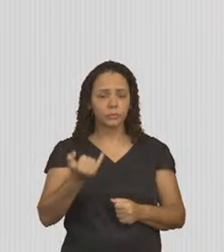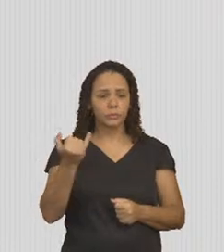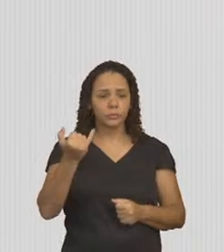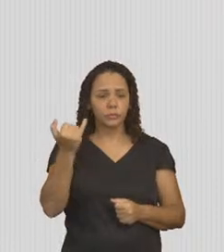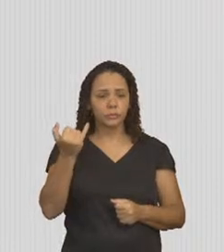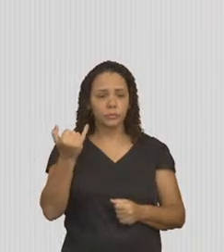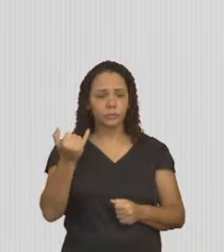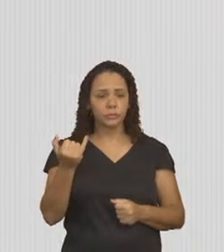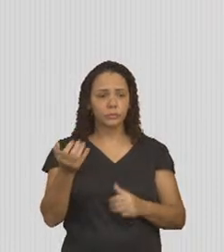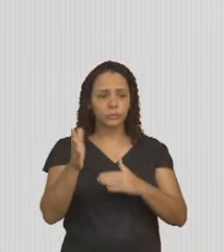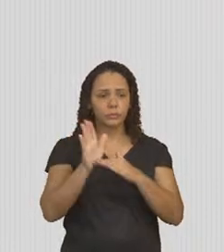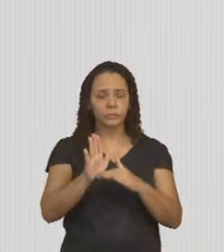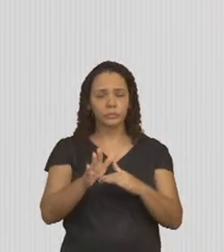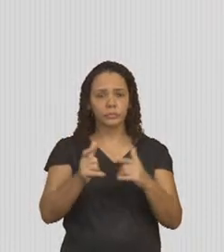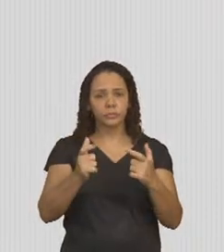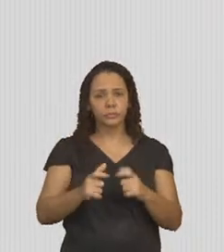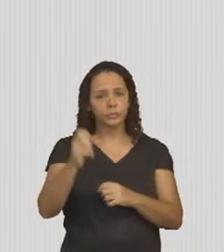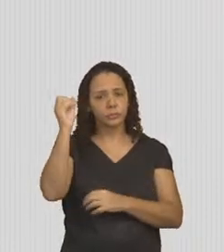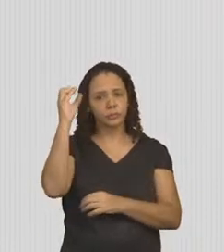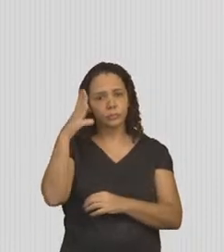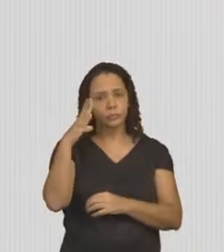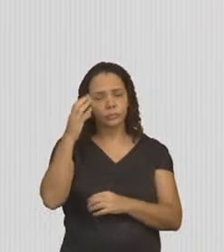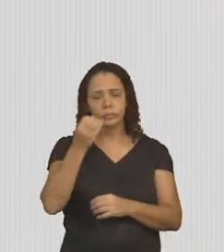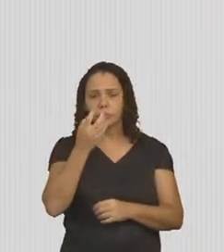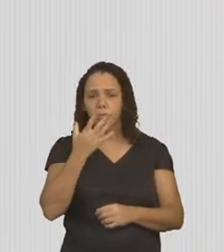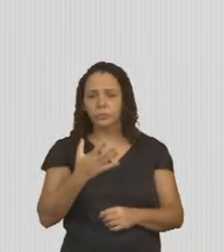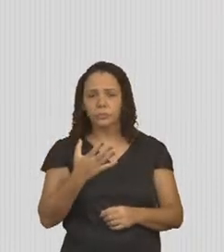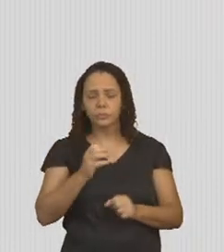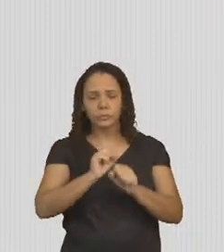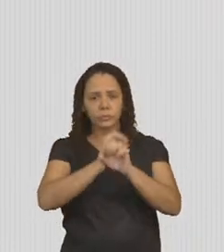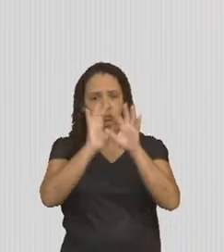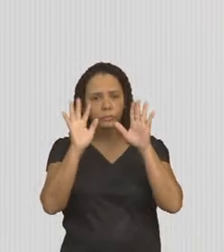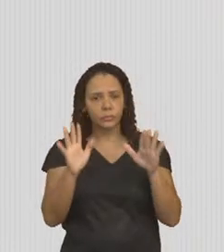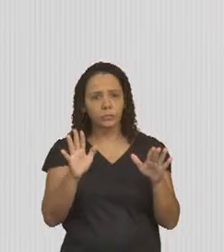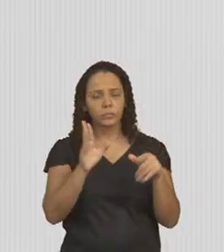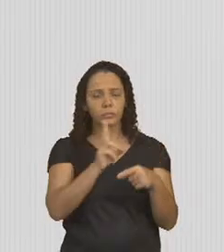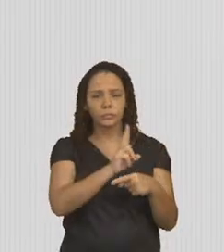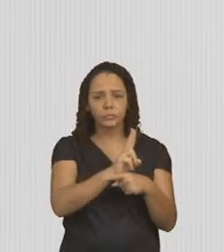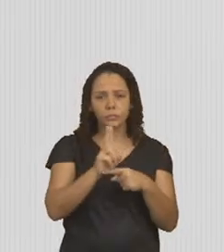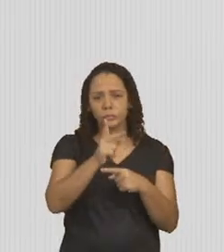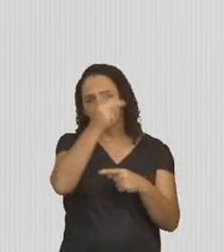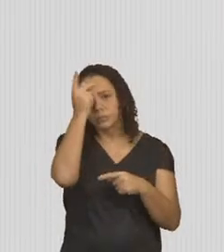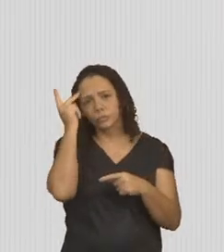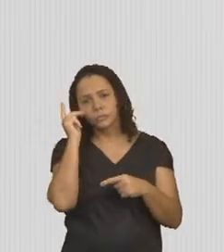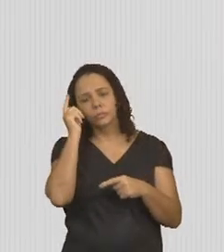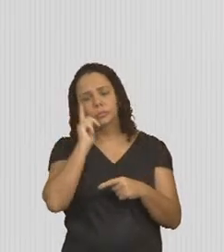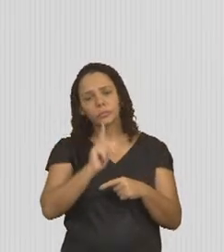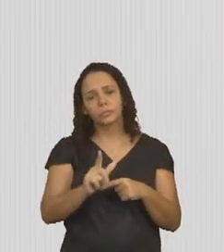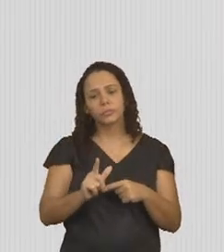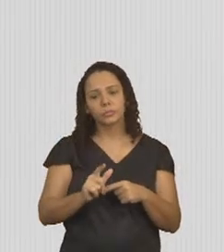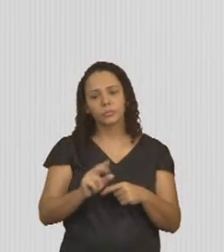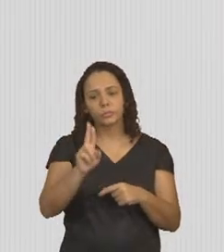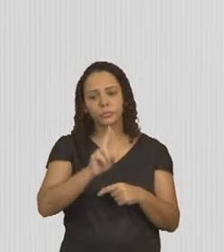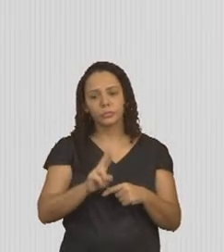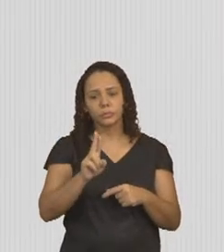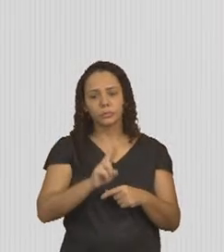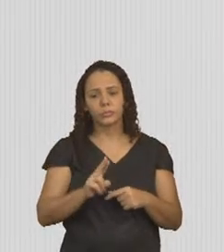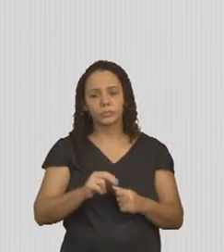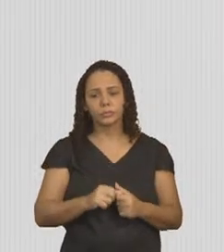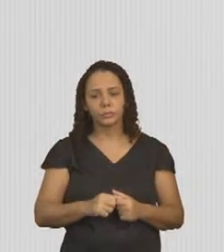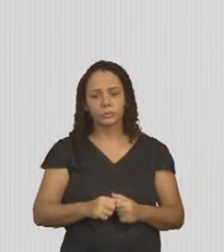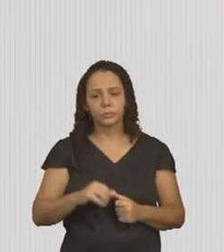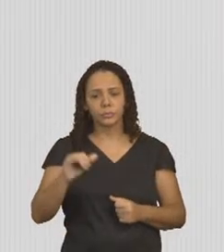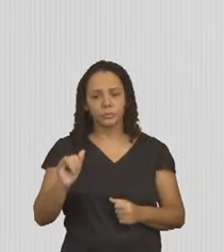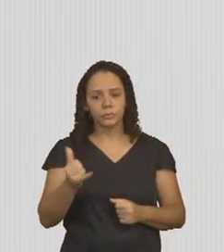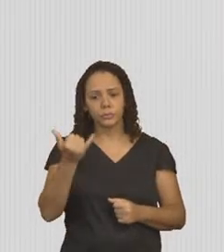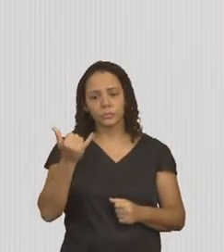manter o parque bem iluminado, o parque bem cuidado, para que os moradores consigam usufruir. Inclusive,